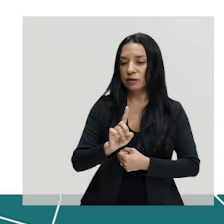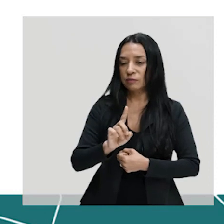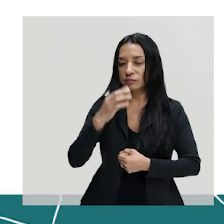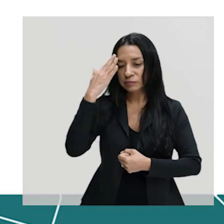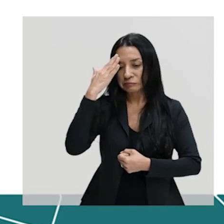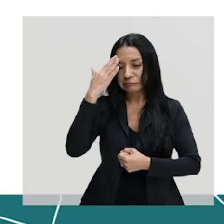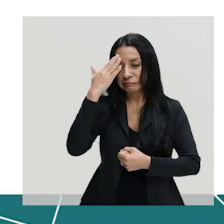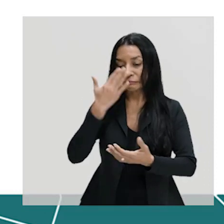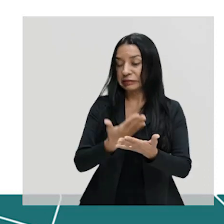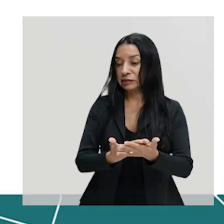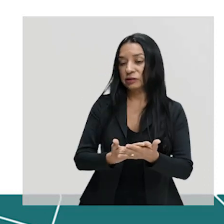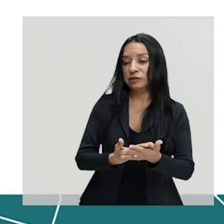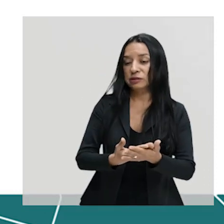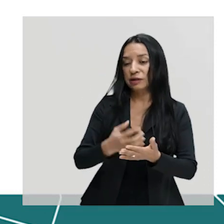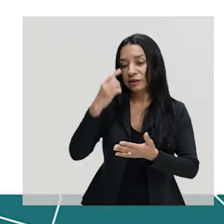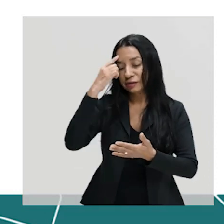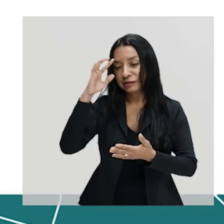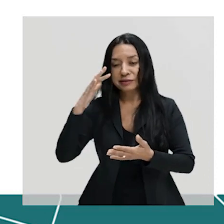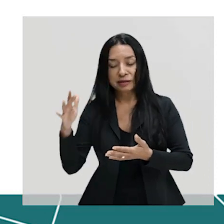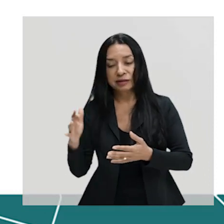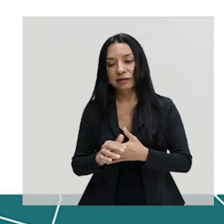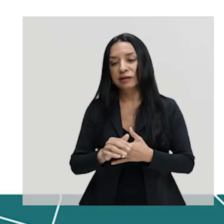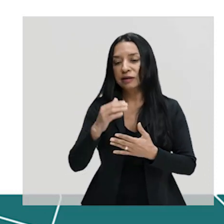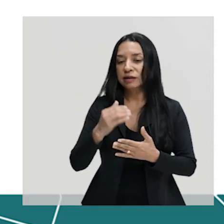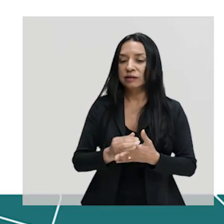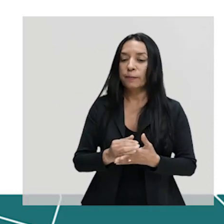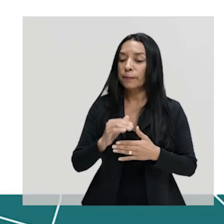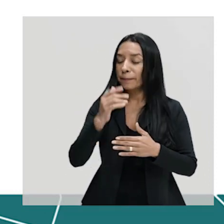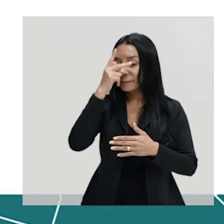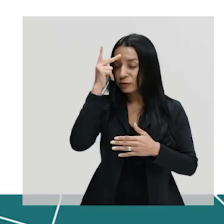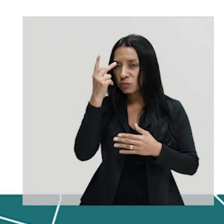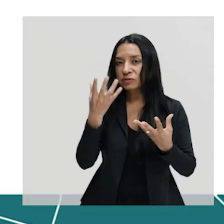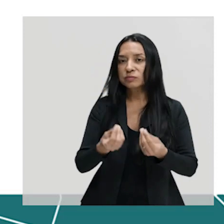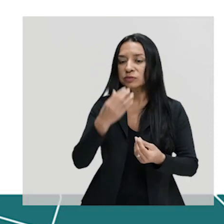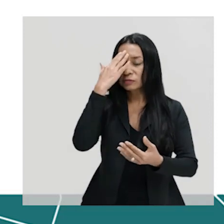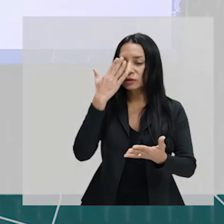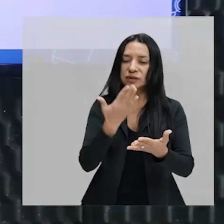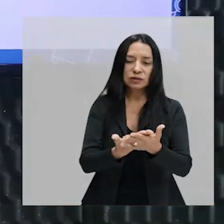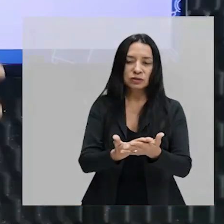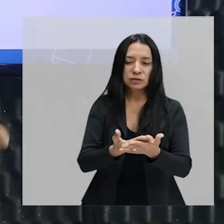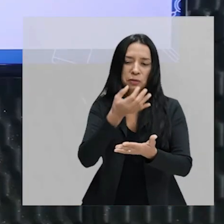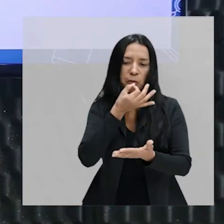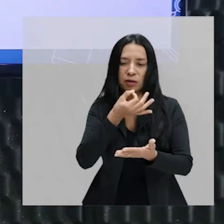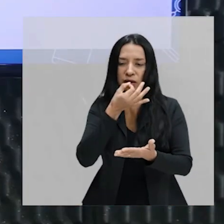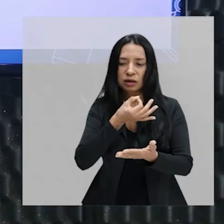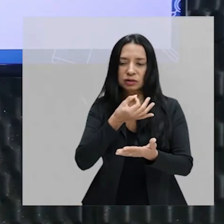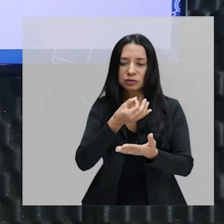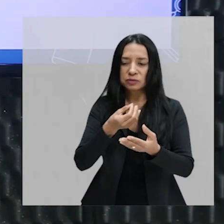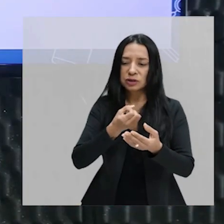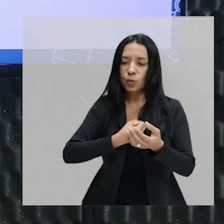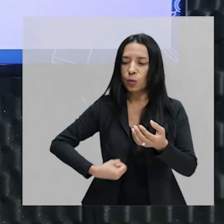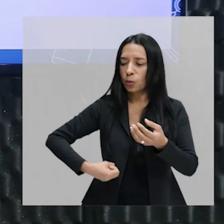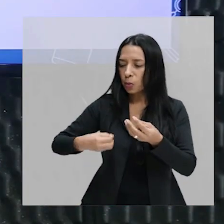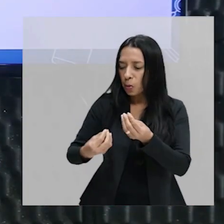acreditam ainda na biogênese atualmente Ainda acham por exemplo que cascudos podem nascer de fezes né